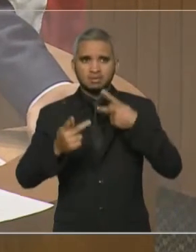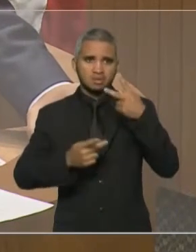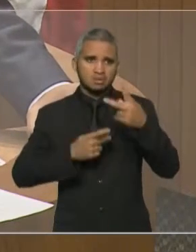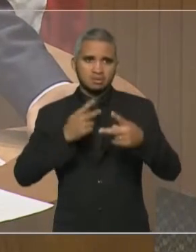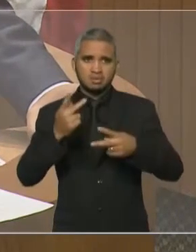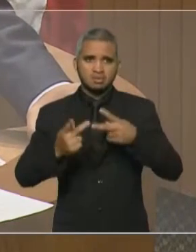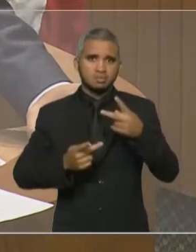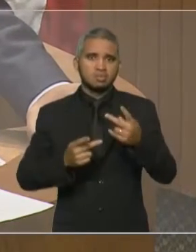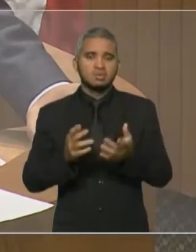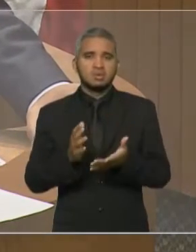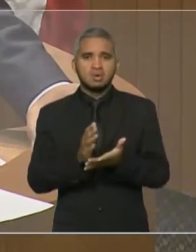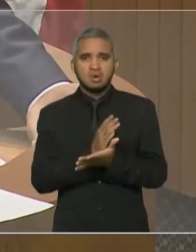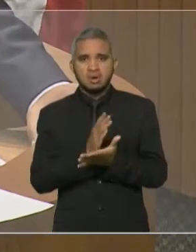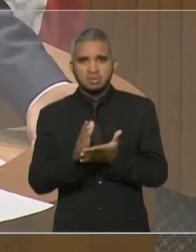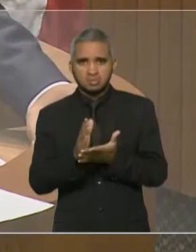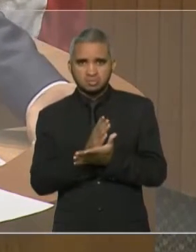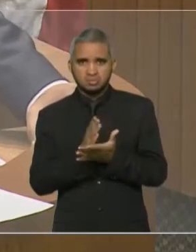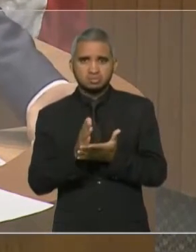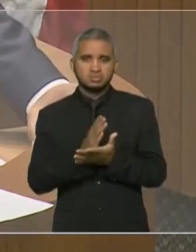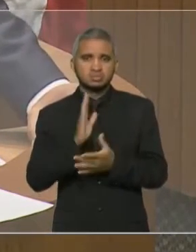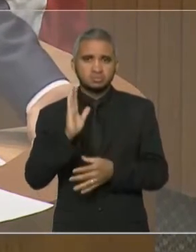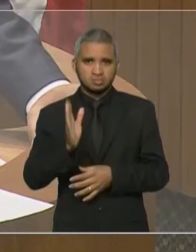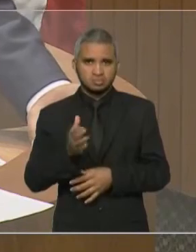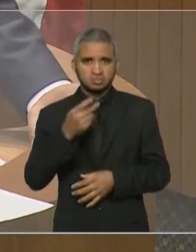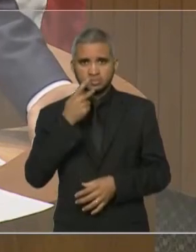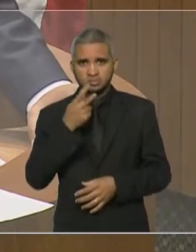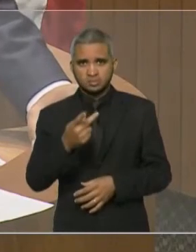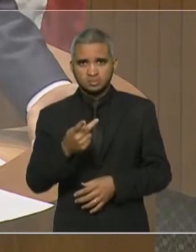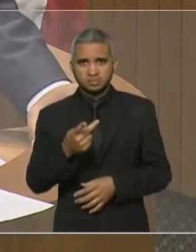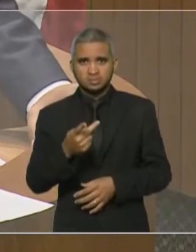por alguns, foi mal dito.